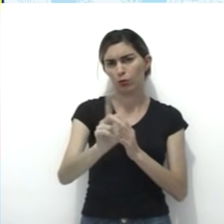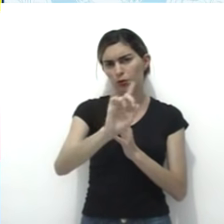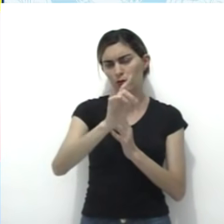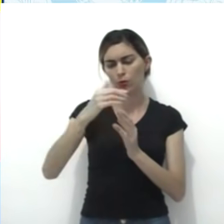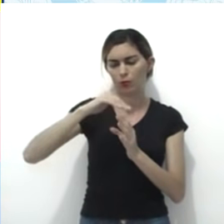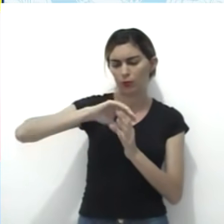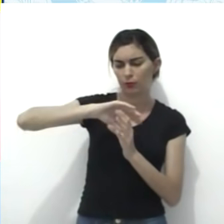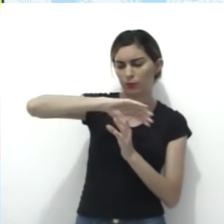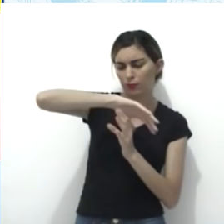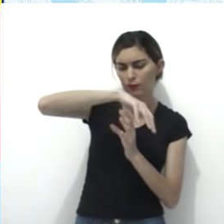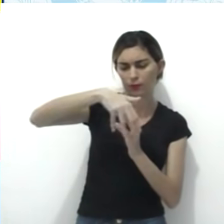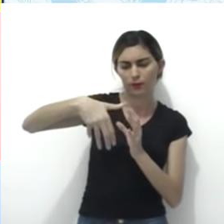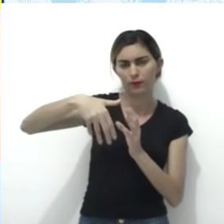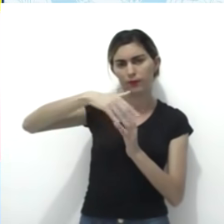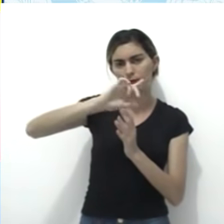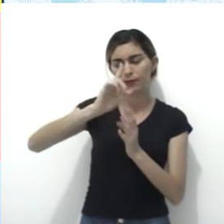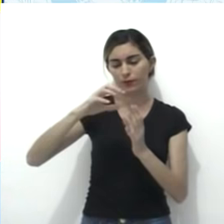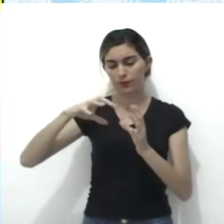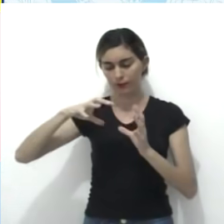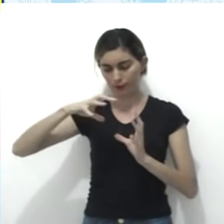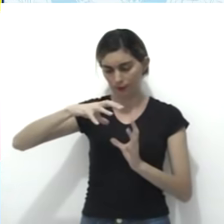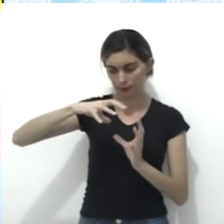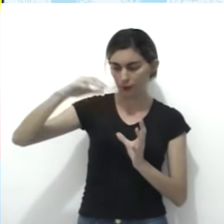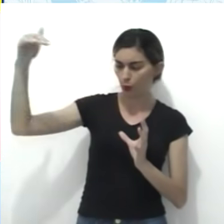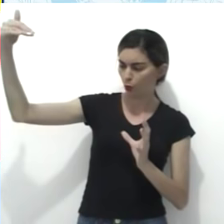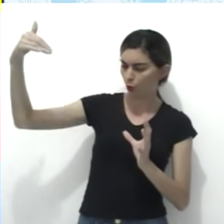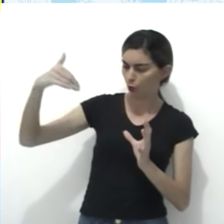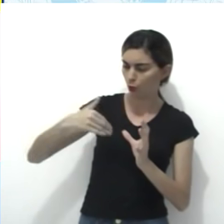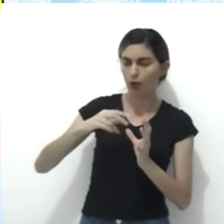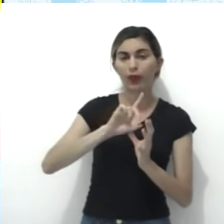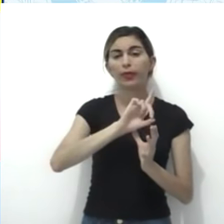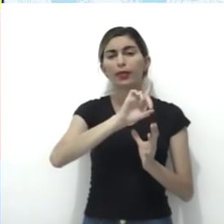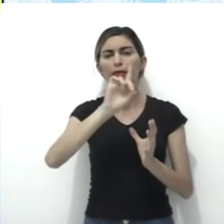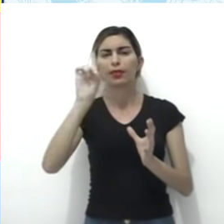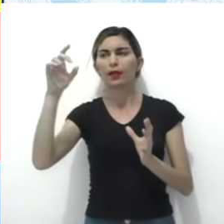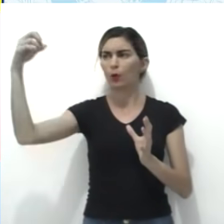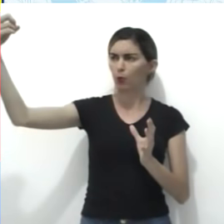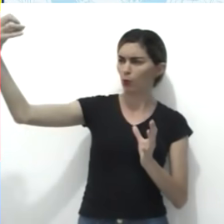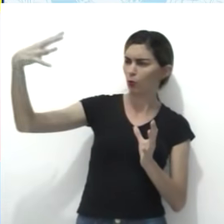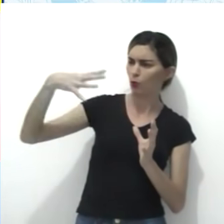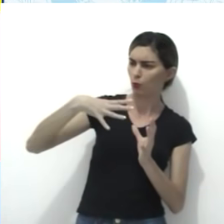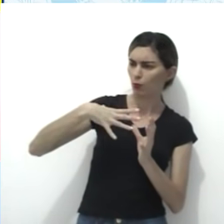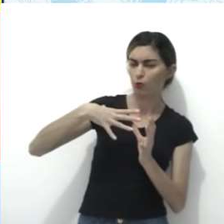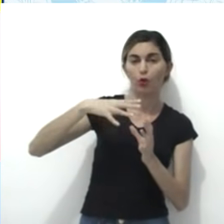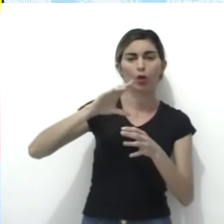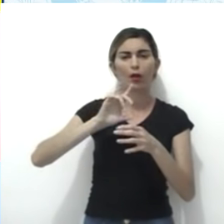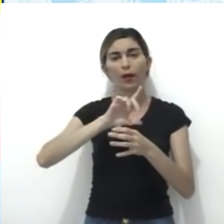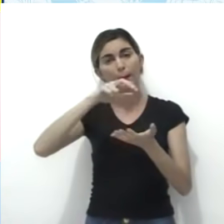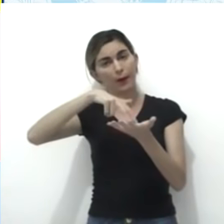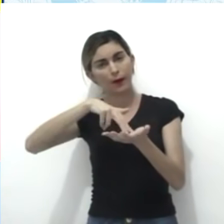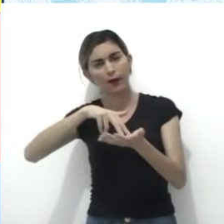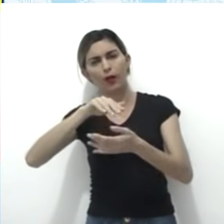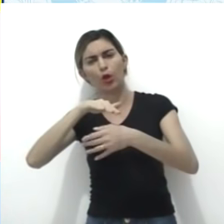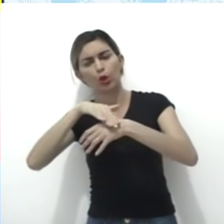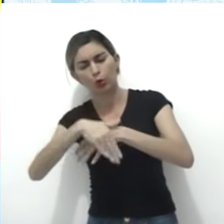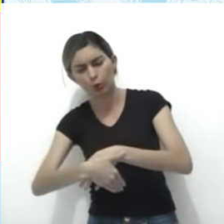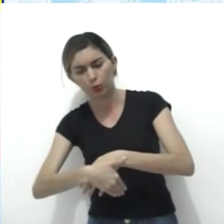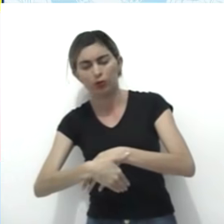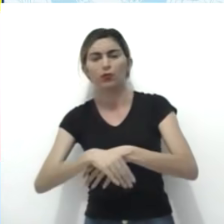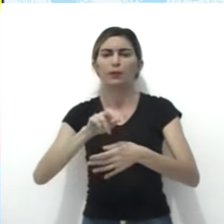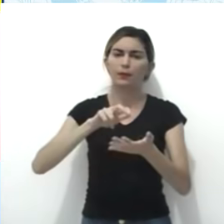iluminação então nós teremos a partir do do movimento de rotação os dias e as noites